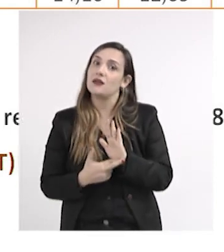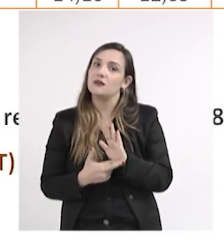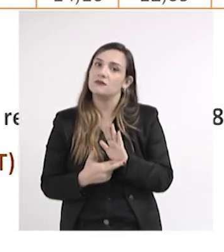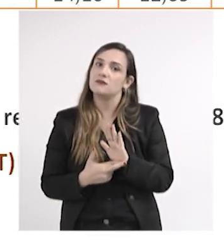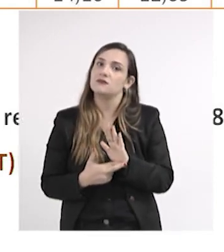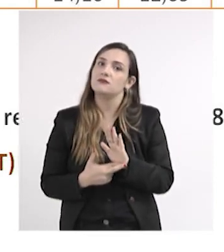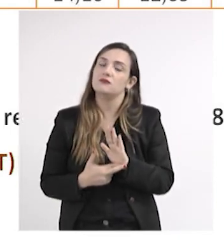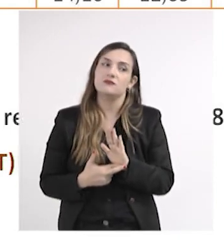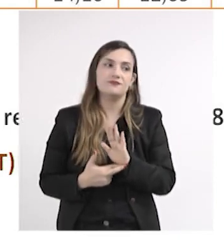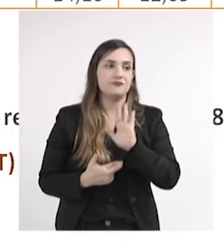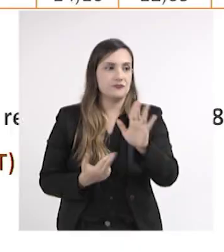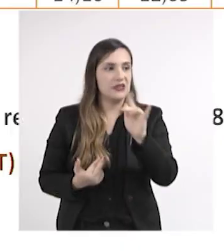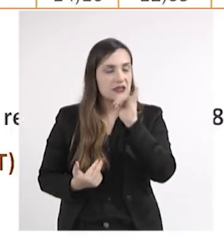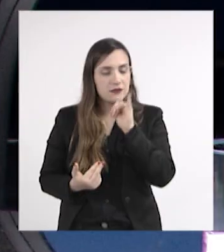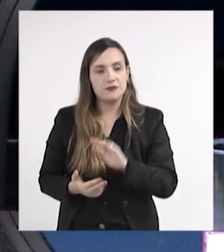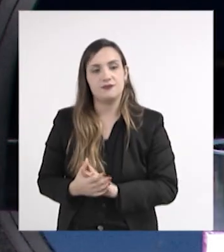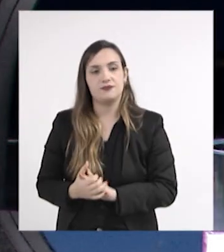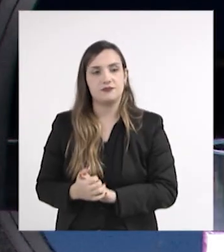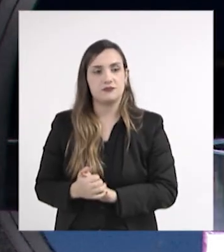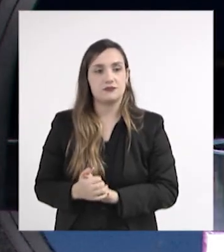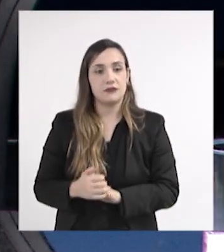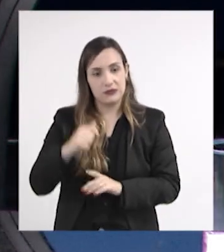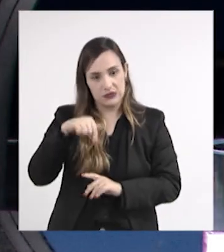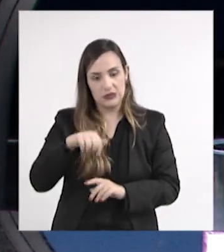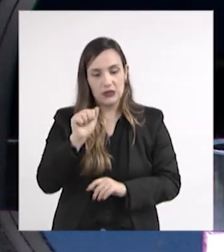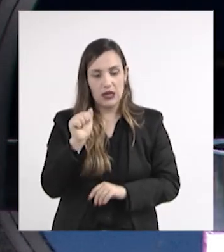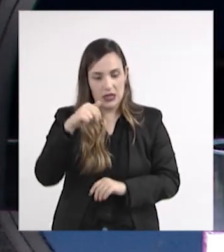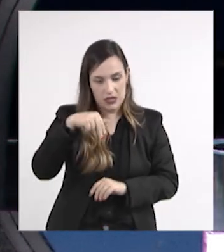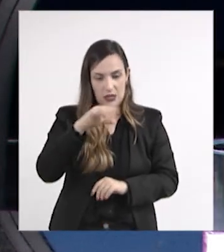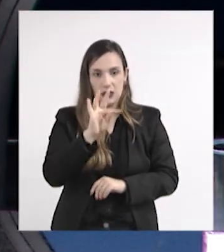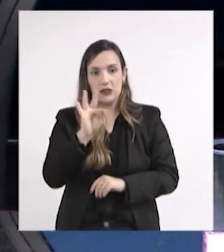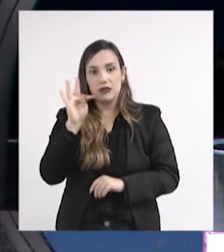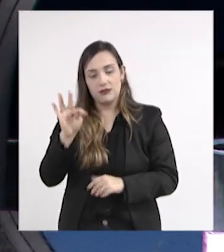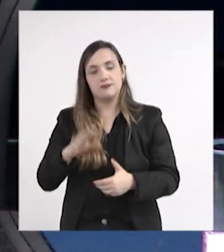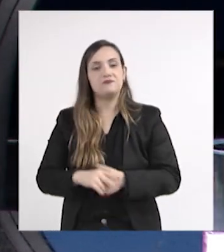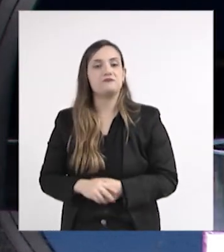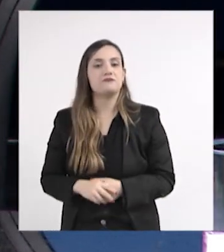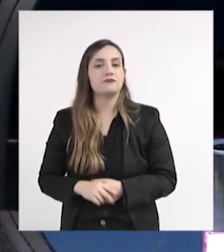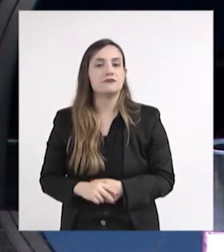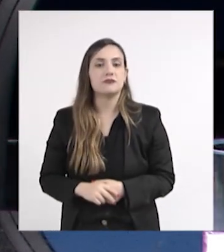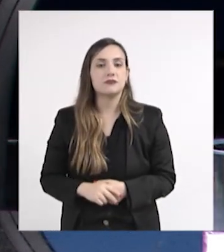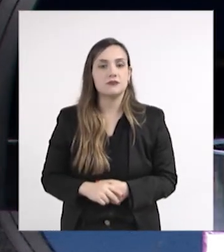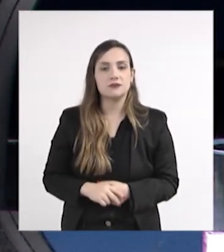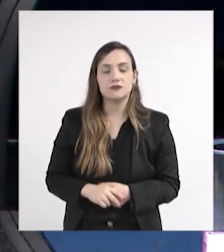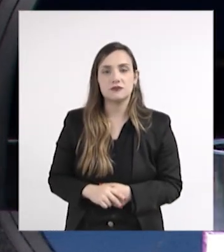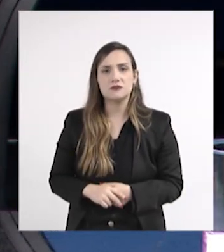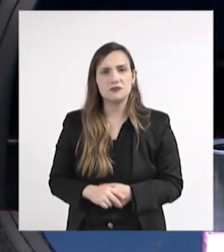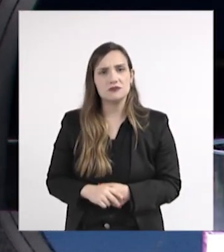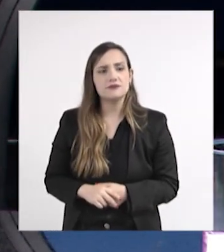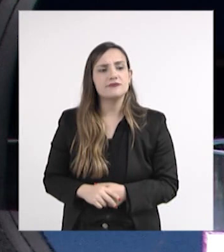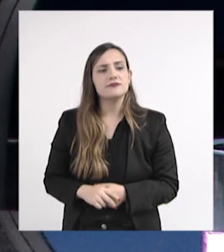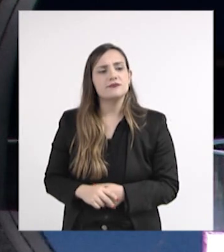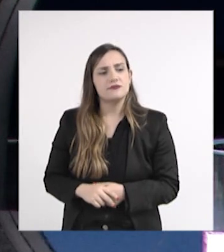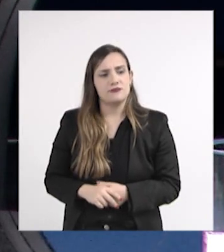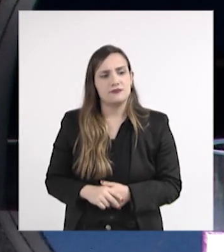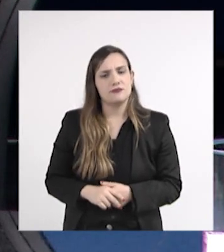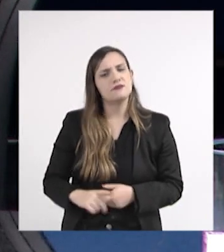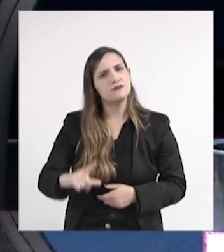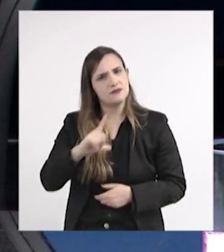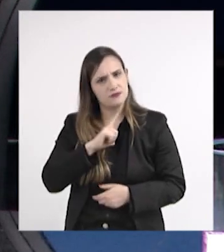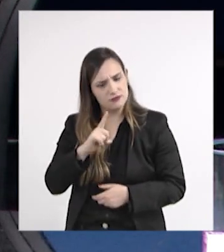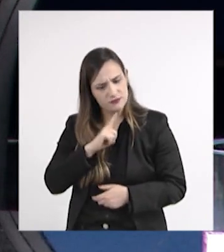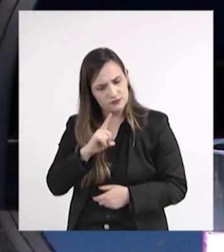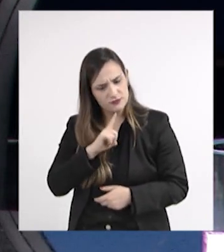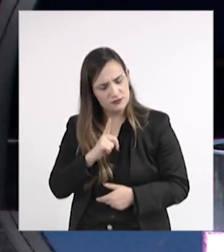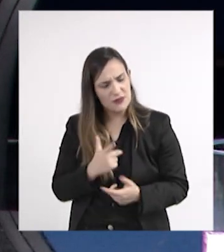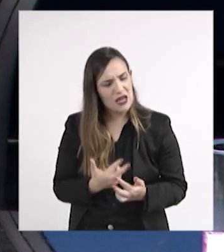lance? A agência, imbuída de uma responsabilidade pela execuibilidade